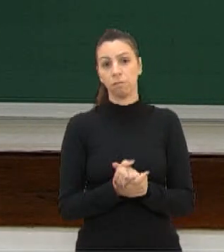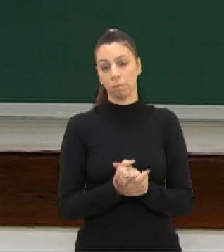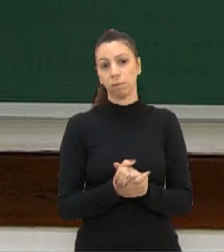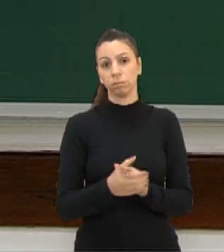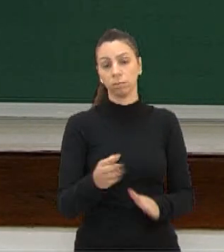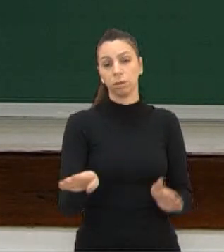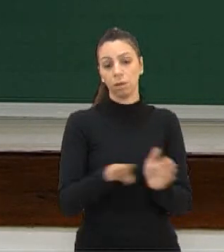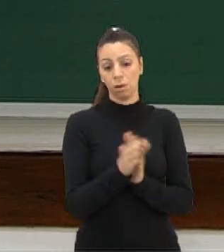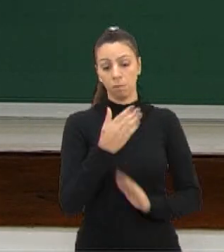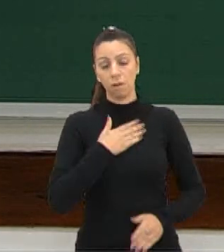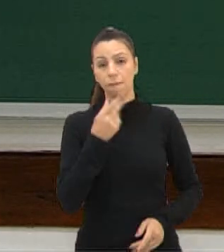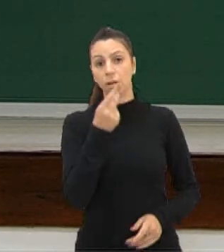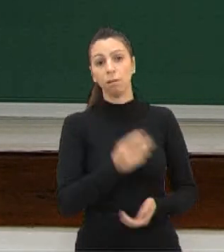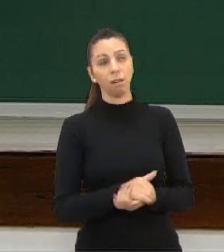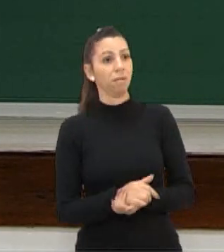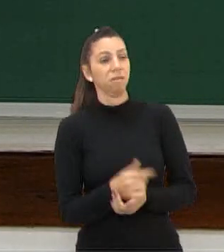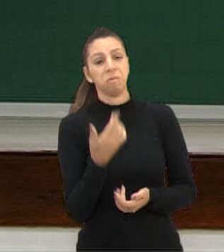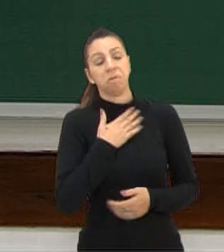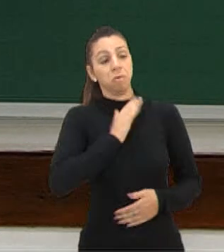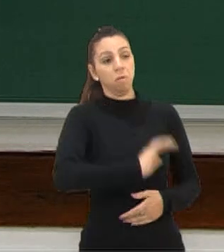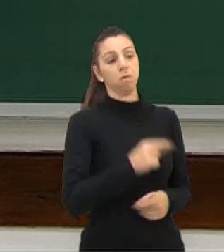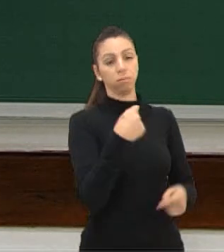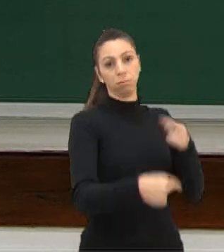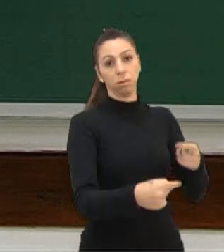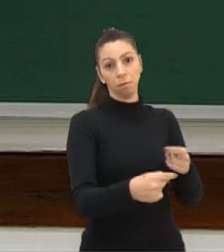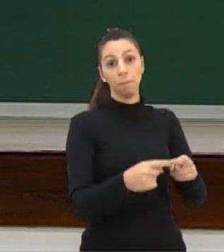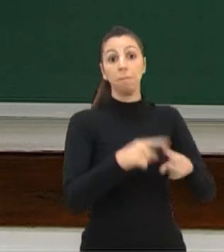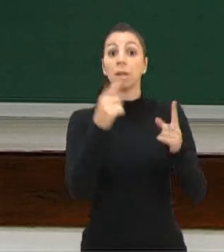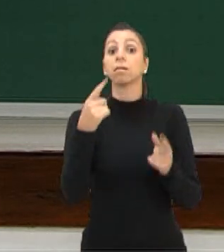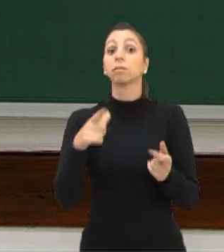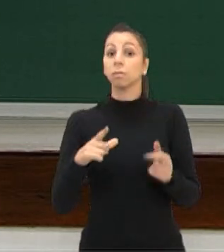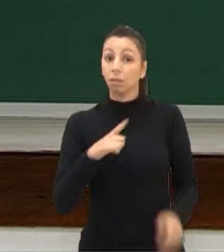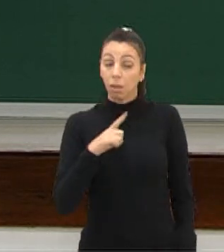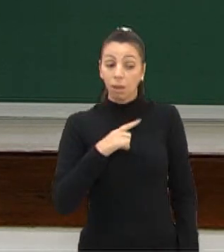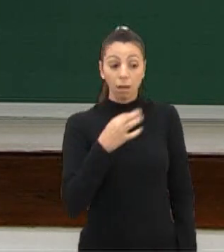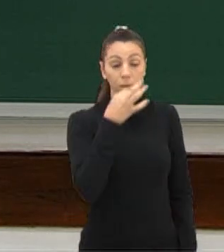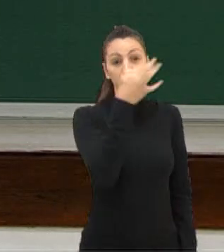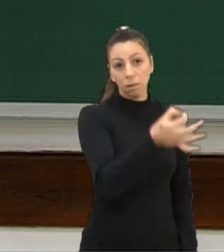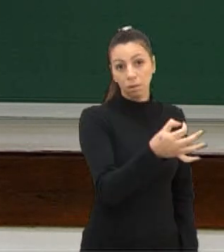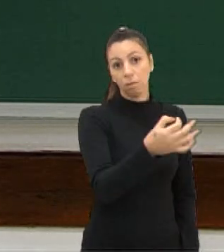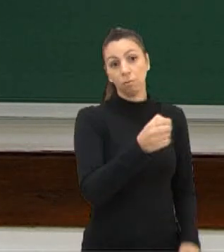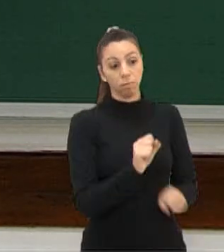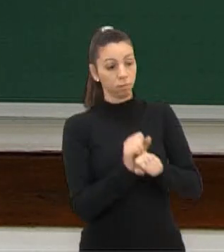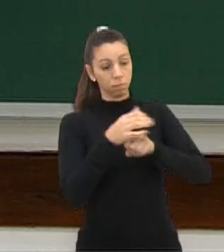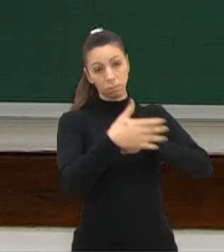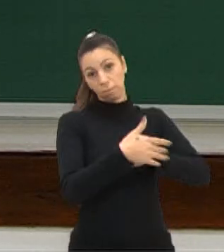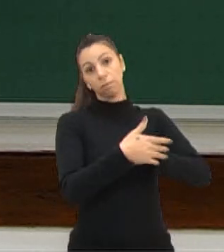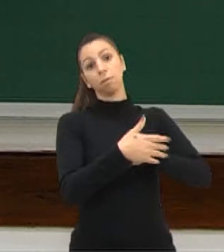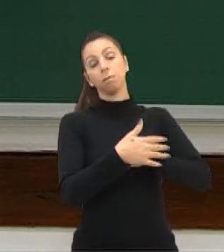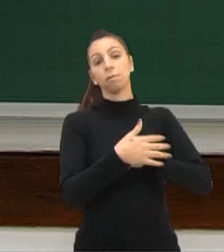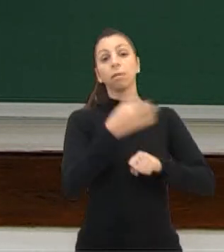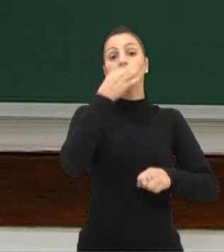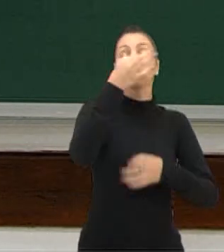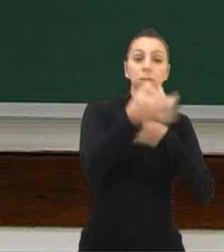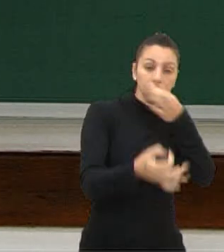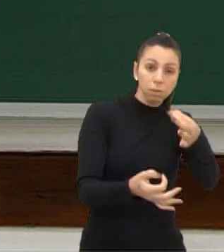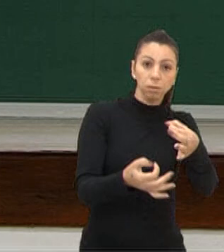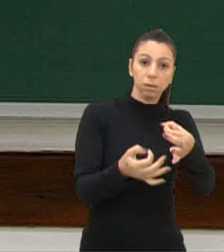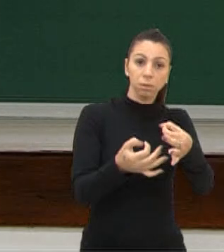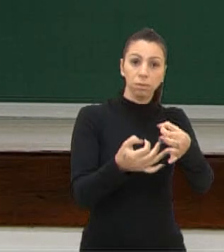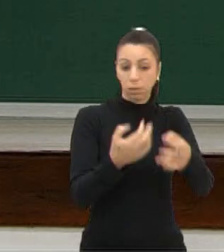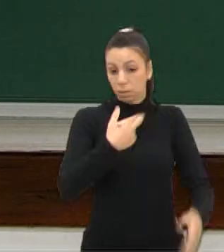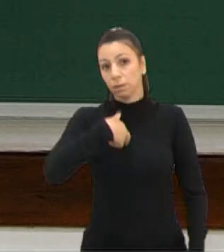Mas você vai ter uma opinião sobre política. Como você vai ter uma opinião sobre o coronavírus, como você vai ter uma opinião